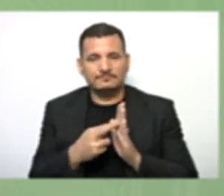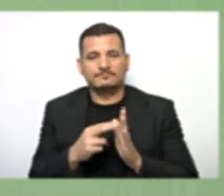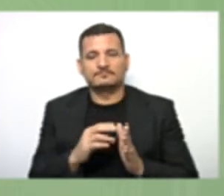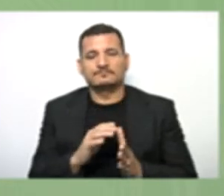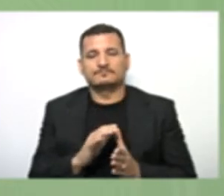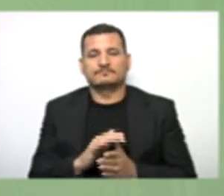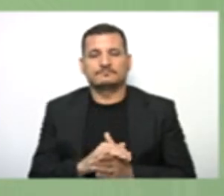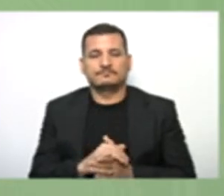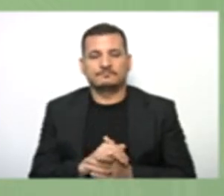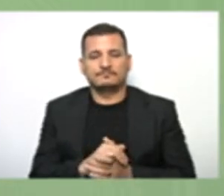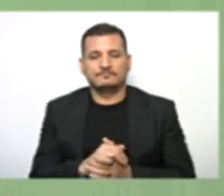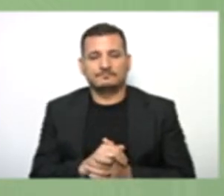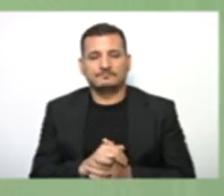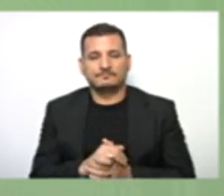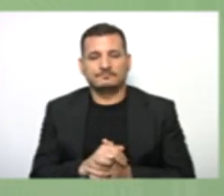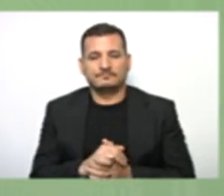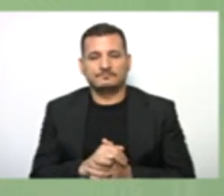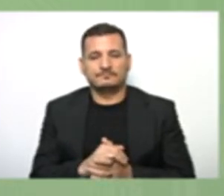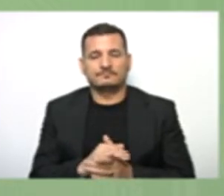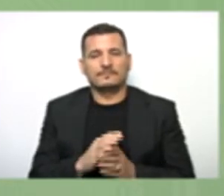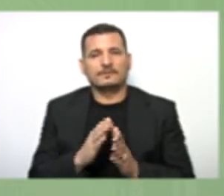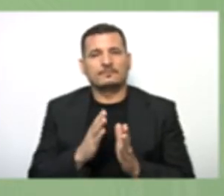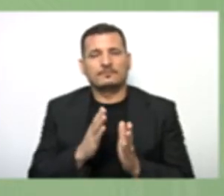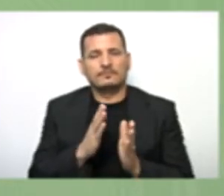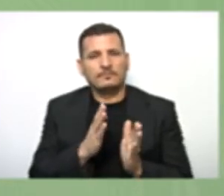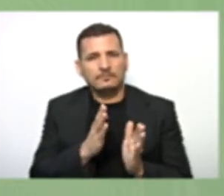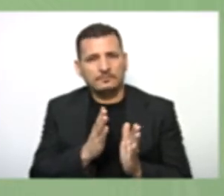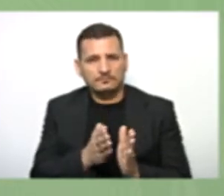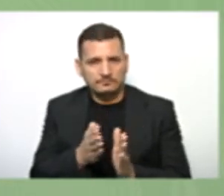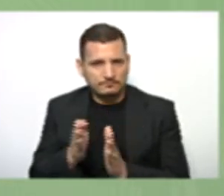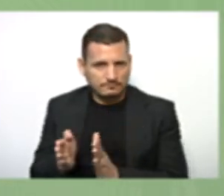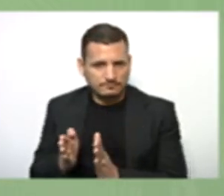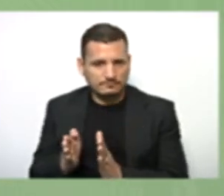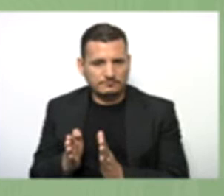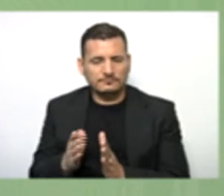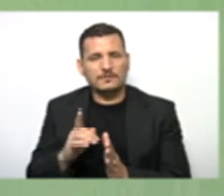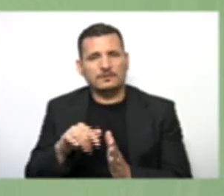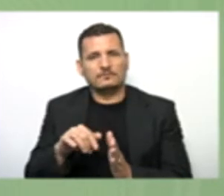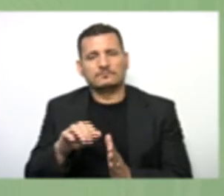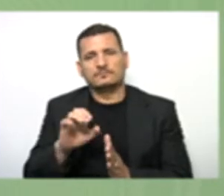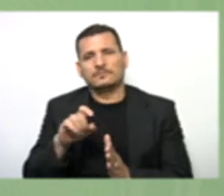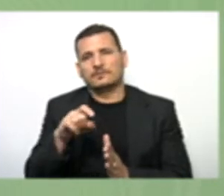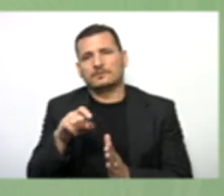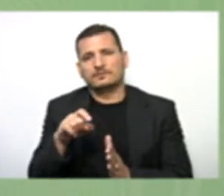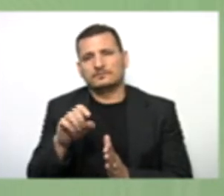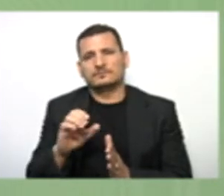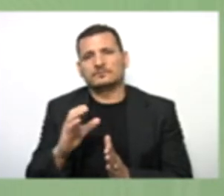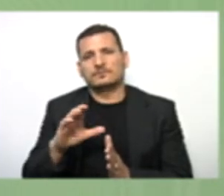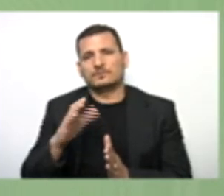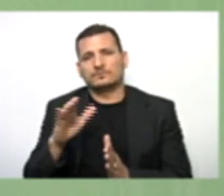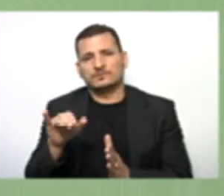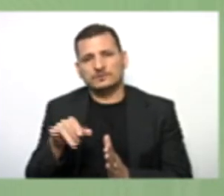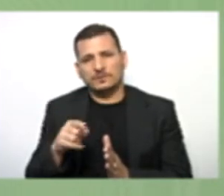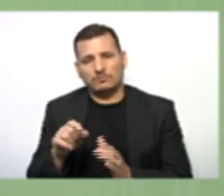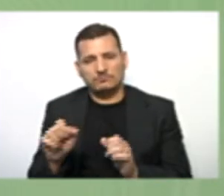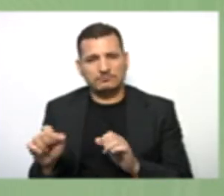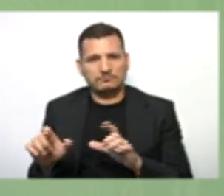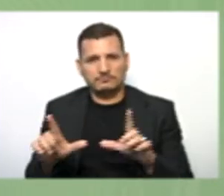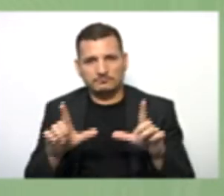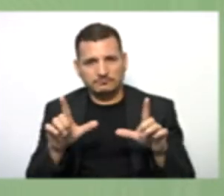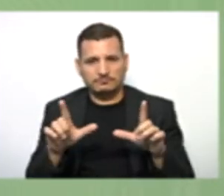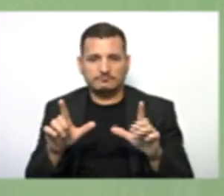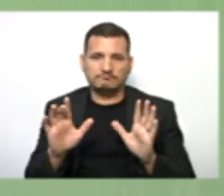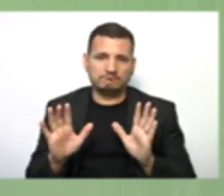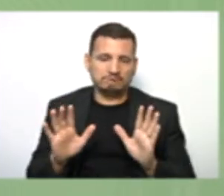processo de execução. Processo é um processo de execução. Isso. Legal.